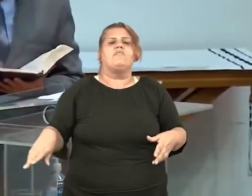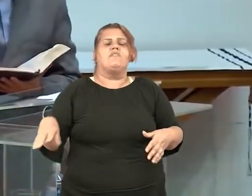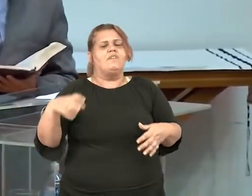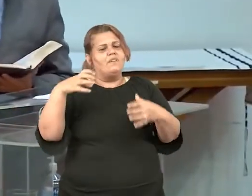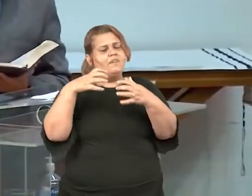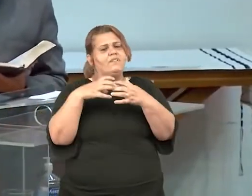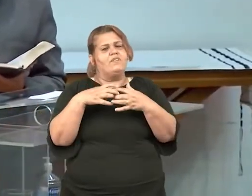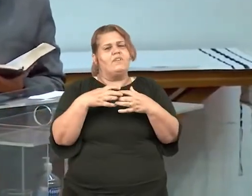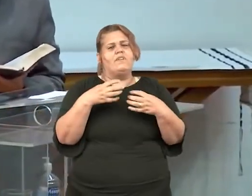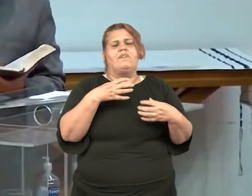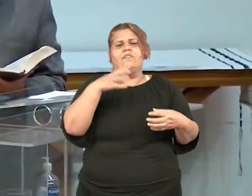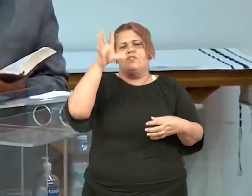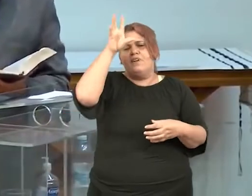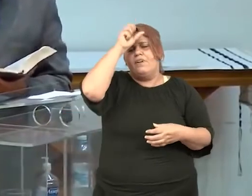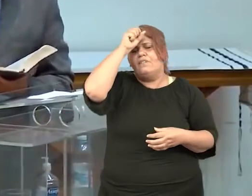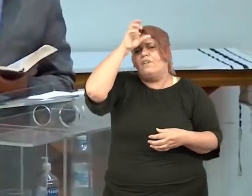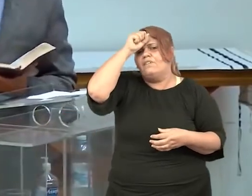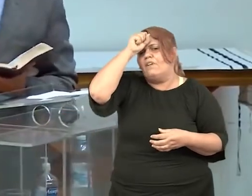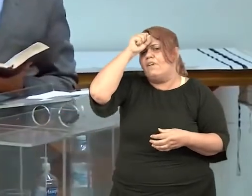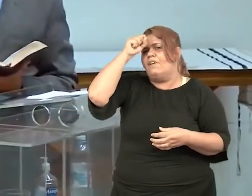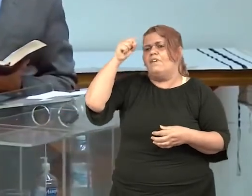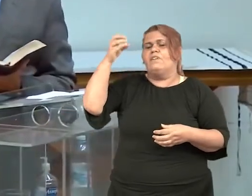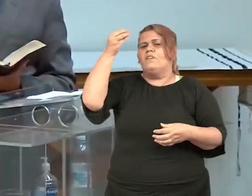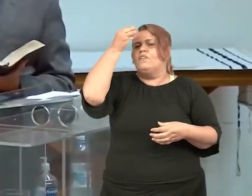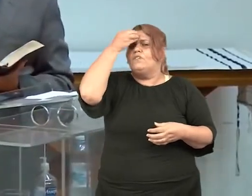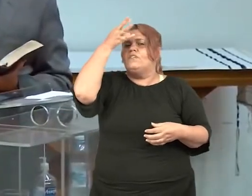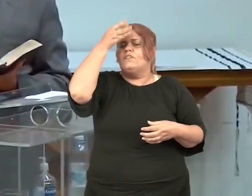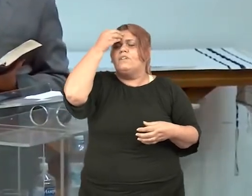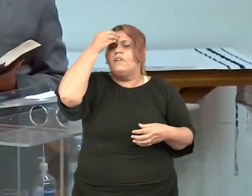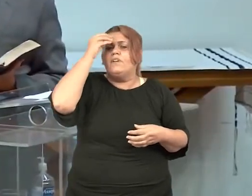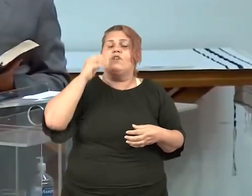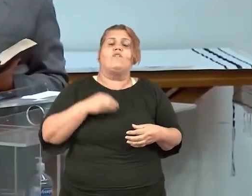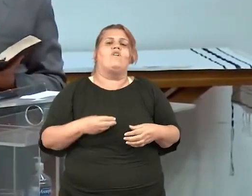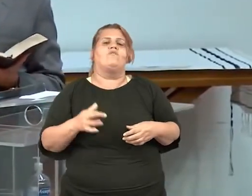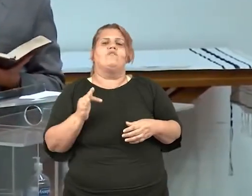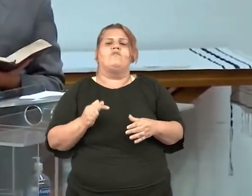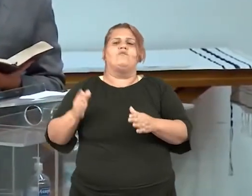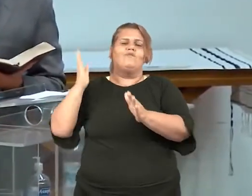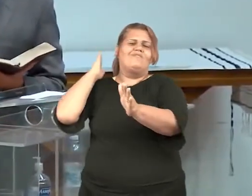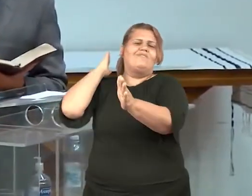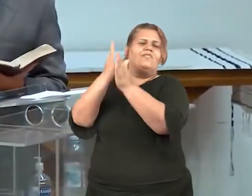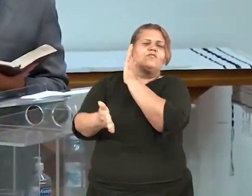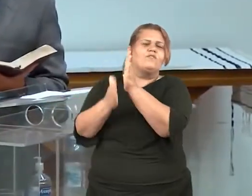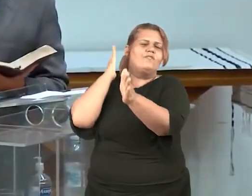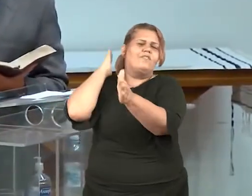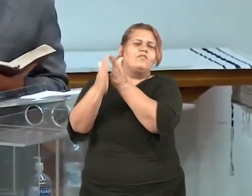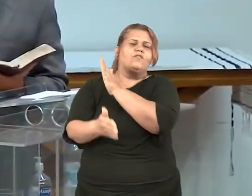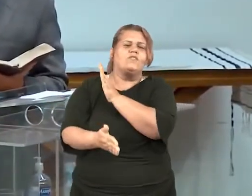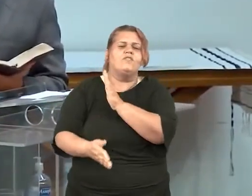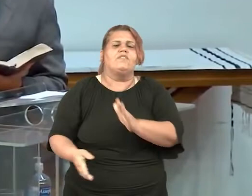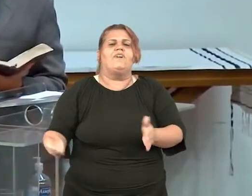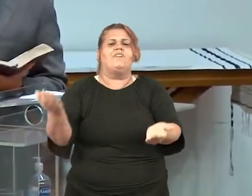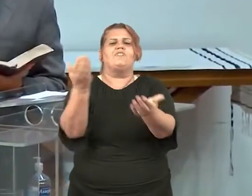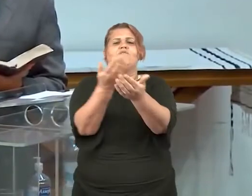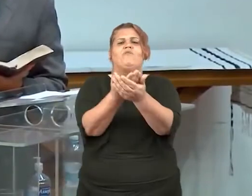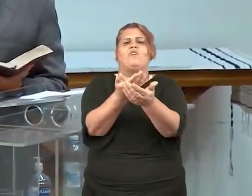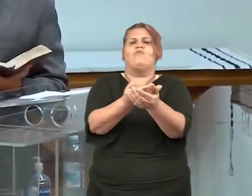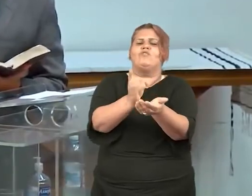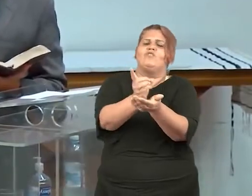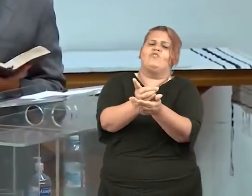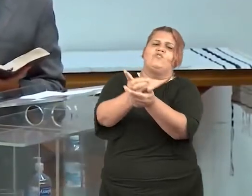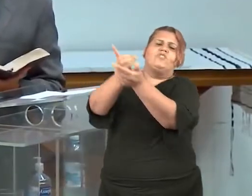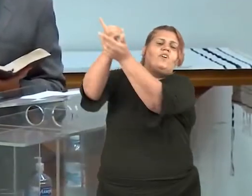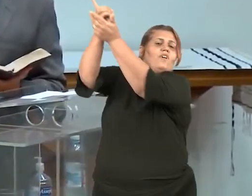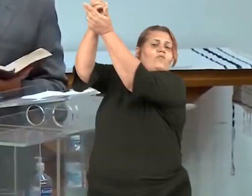compreendermos que o nosso destino não está em nossas mãos. Agora, entretanto,